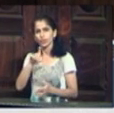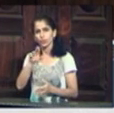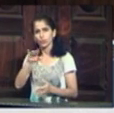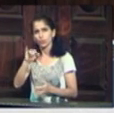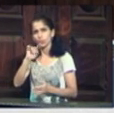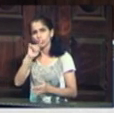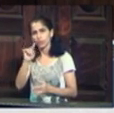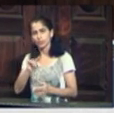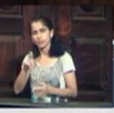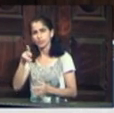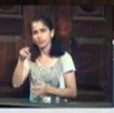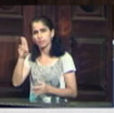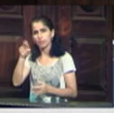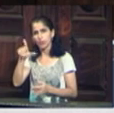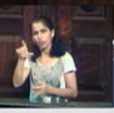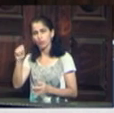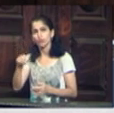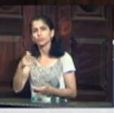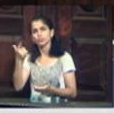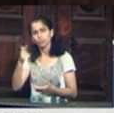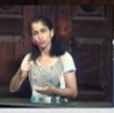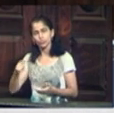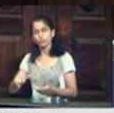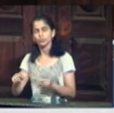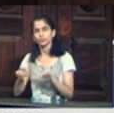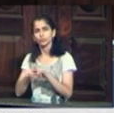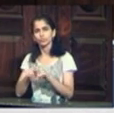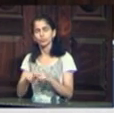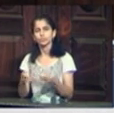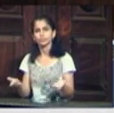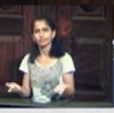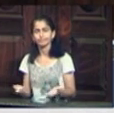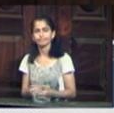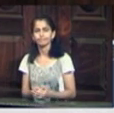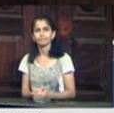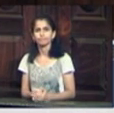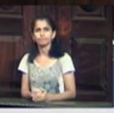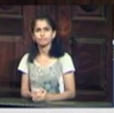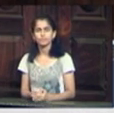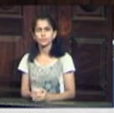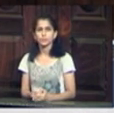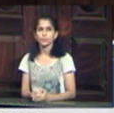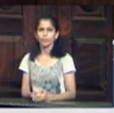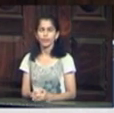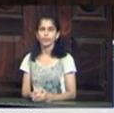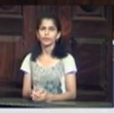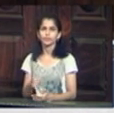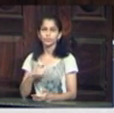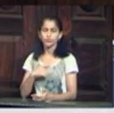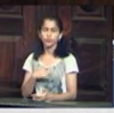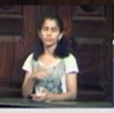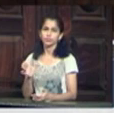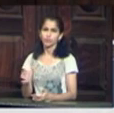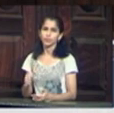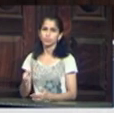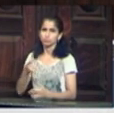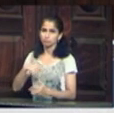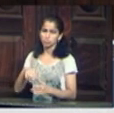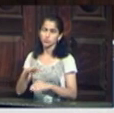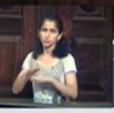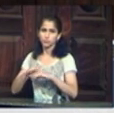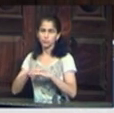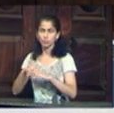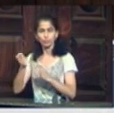deputada Lucinha, deputado Bruno Dauai, aproveitando-se aí a concepção por nós trazida.